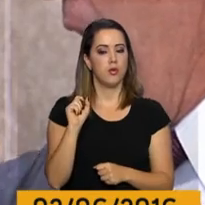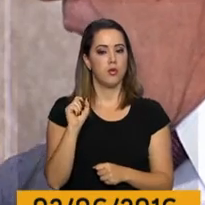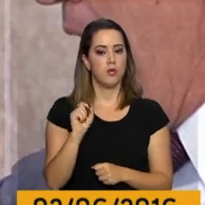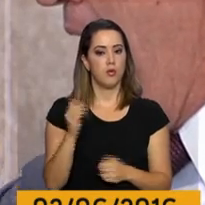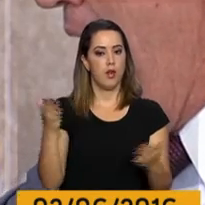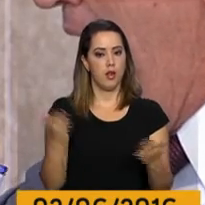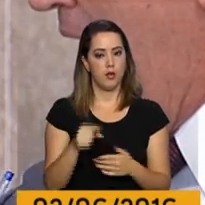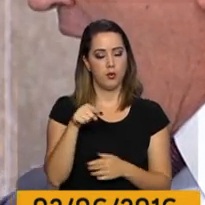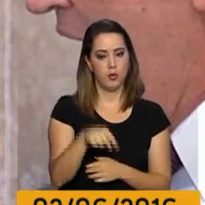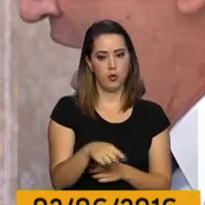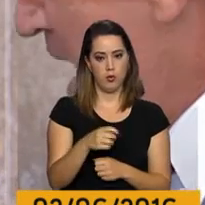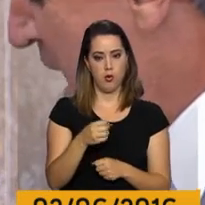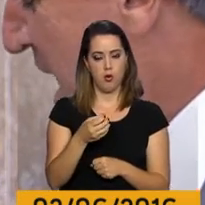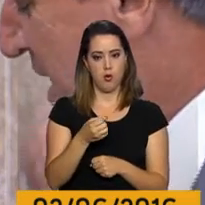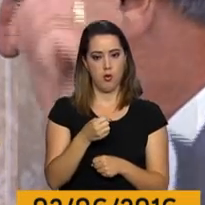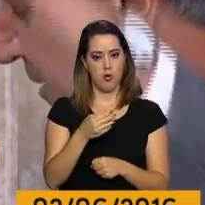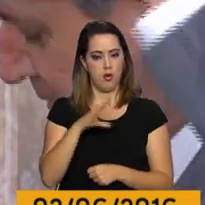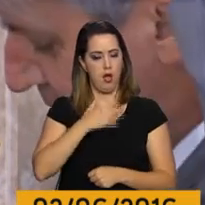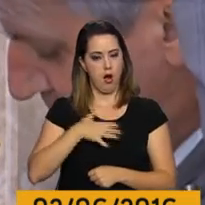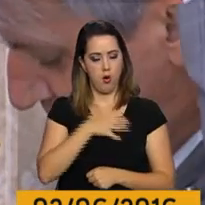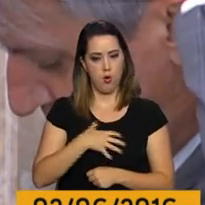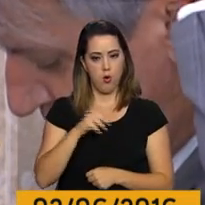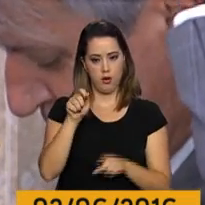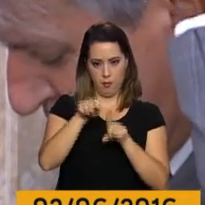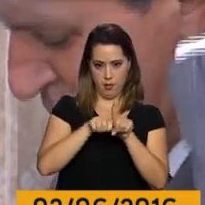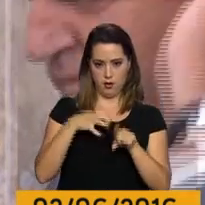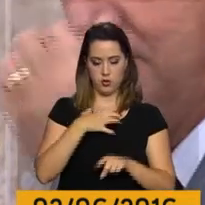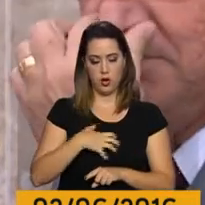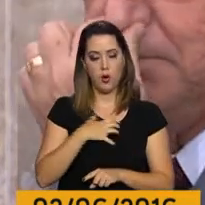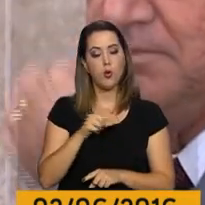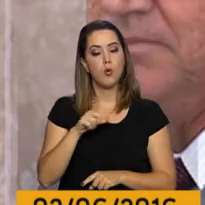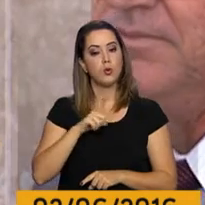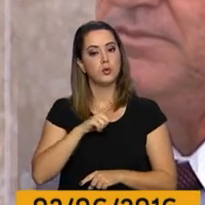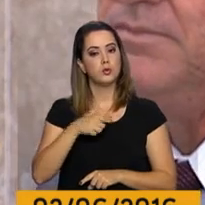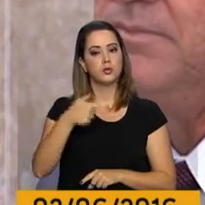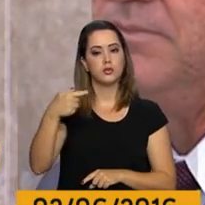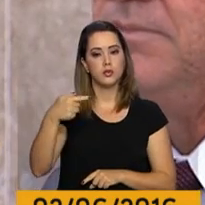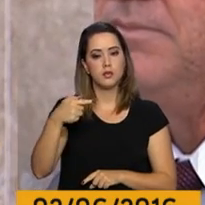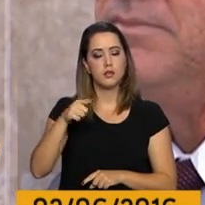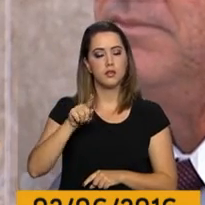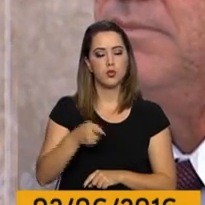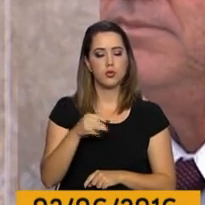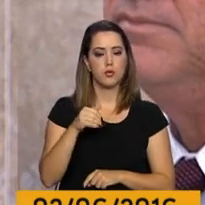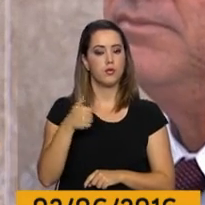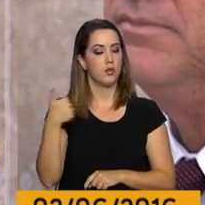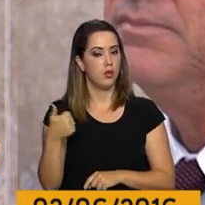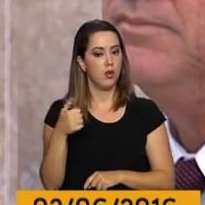agora em agosto, né, na metade do ano. Porque o de 2017, 7,1%, e o de